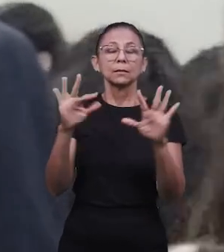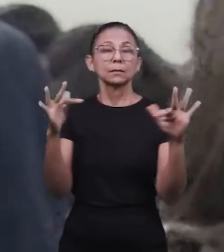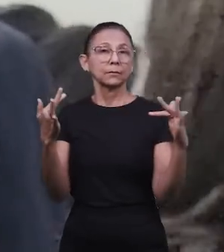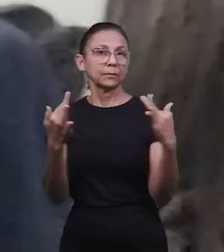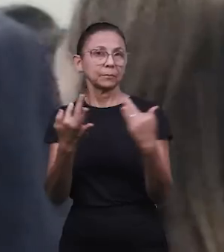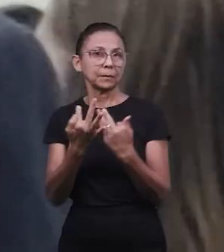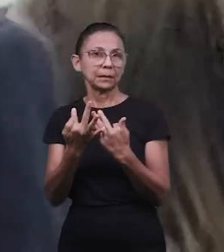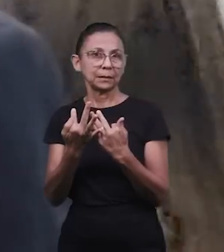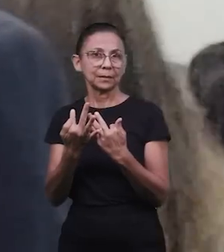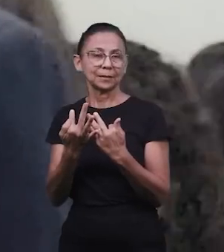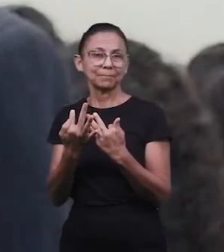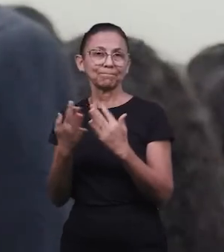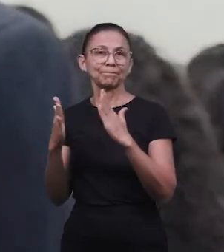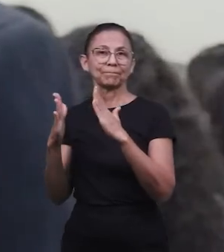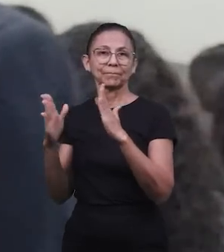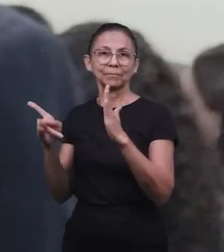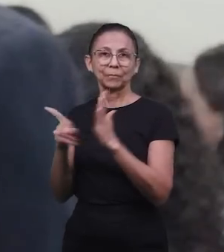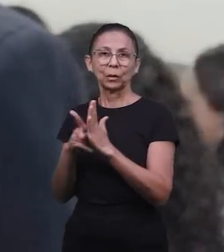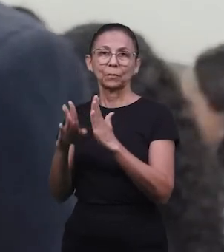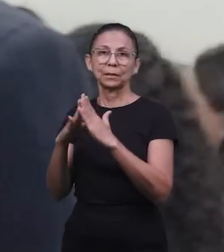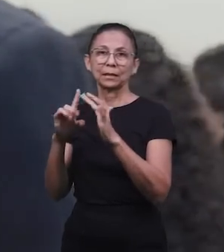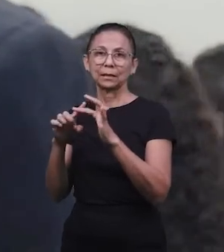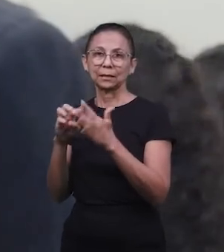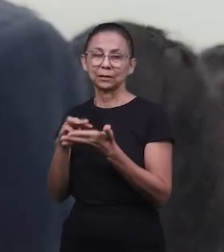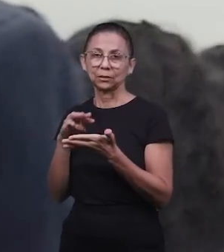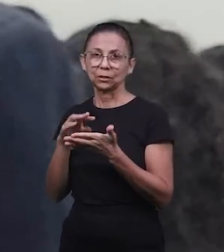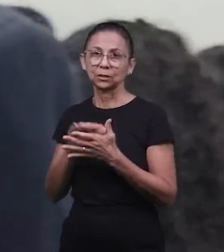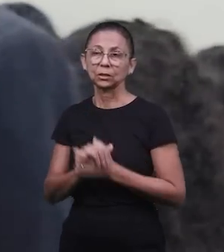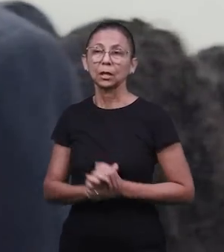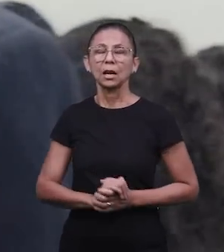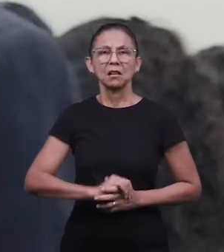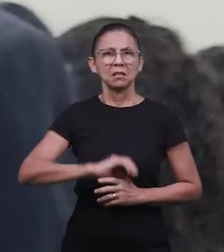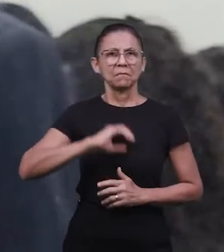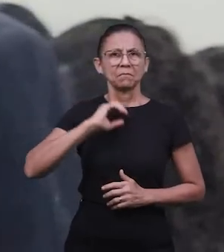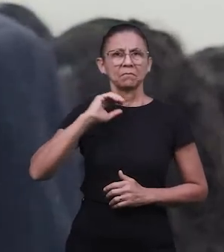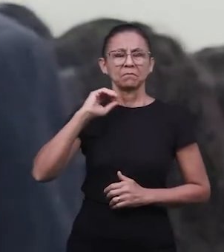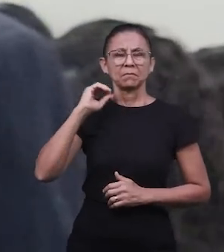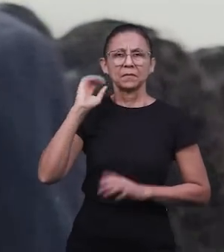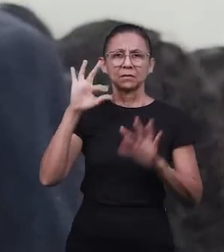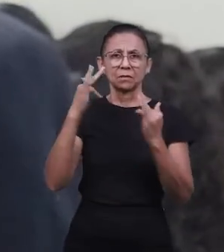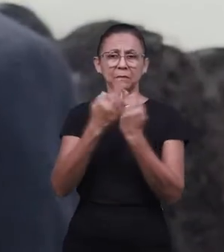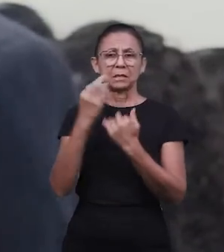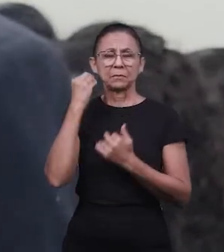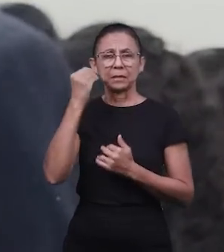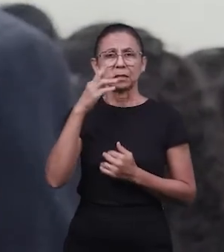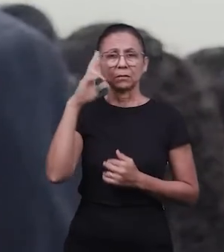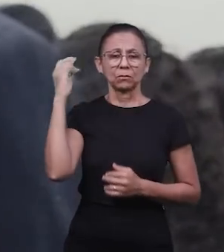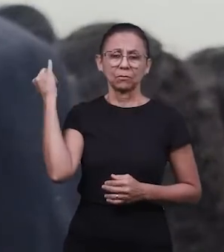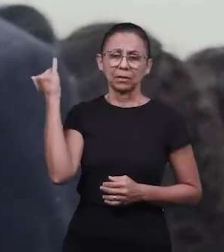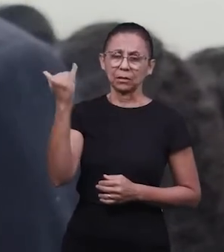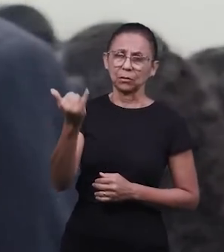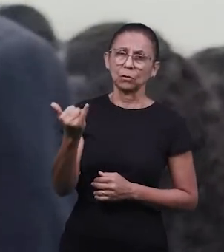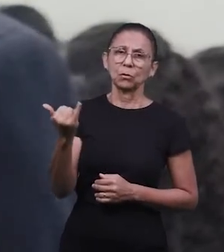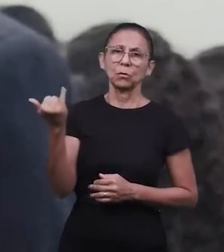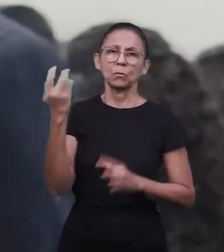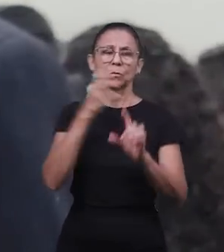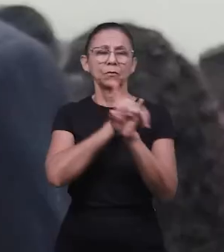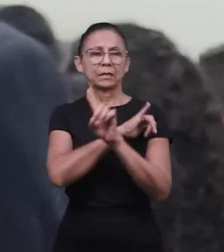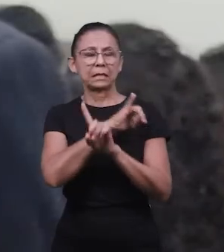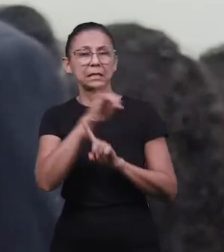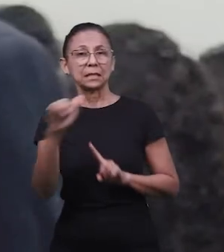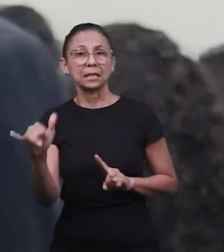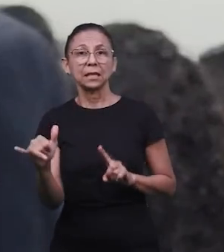assistiram às famílias da igreja. Então, cada família tiveram uma grande experiência. O Senhor falou através dos dons,